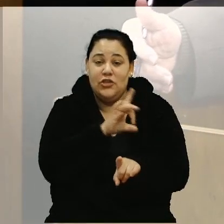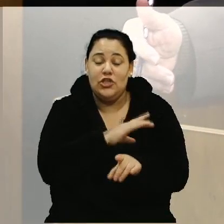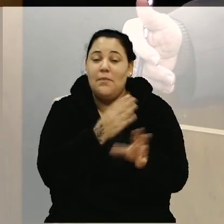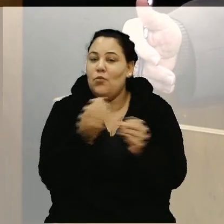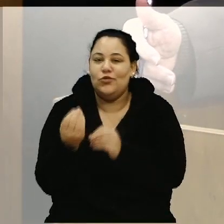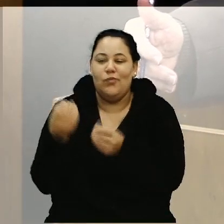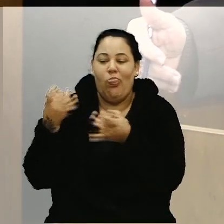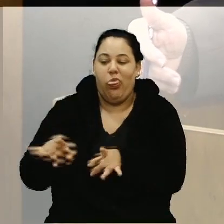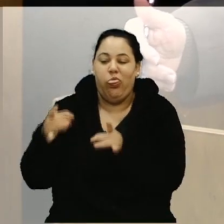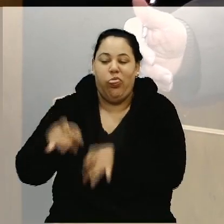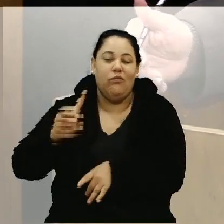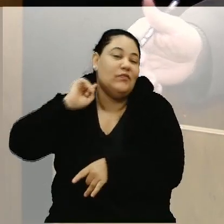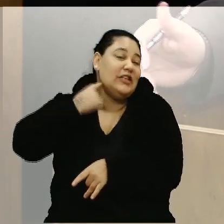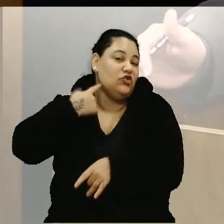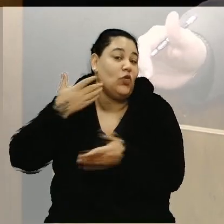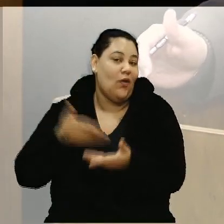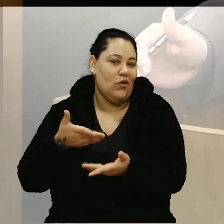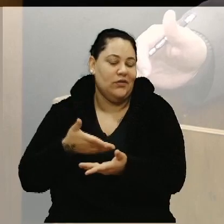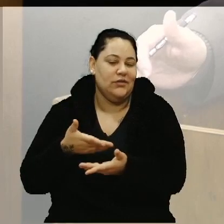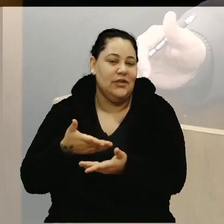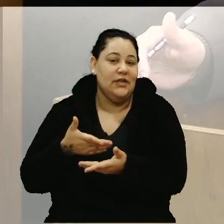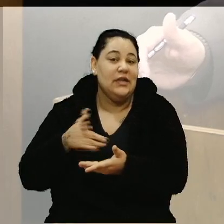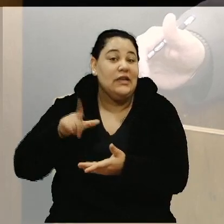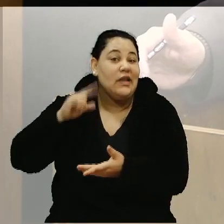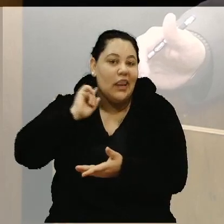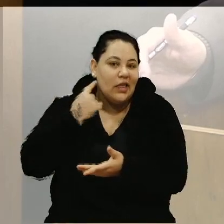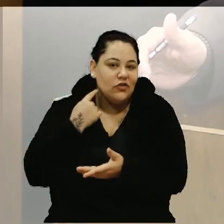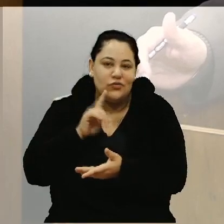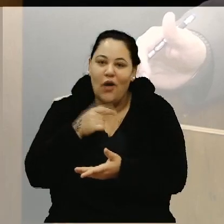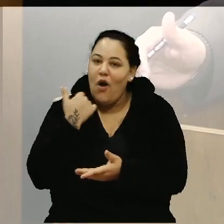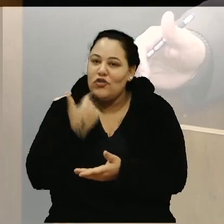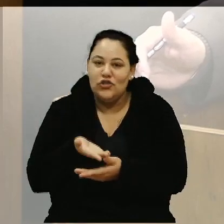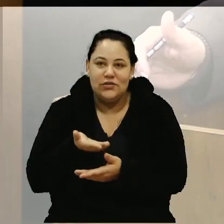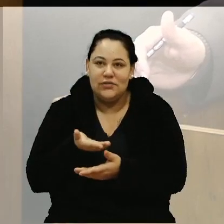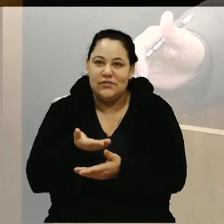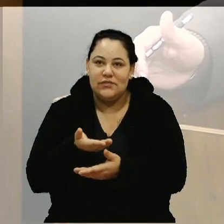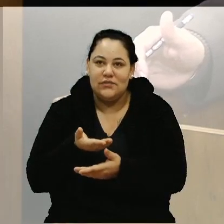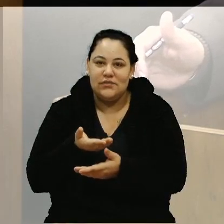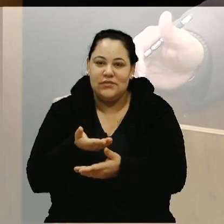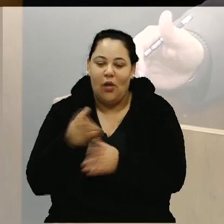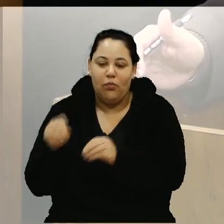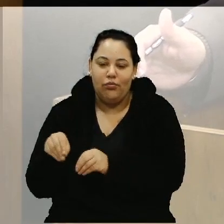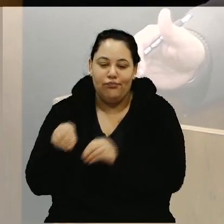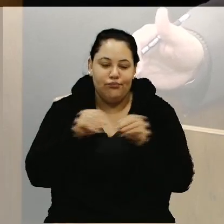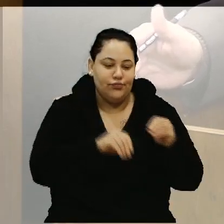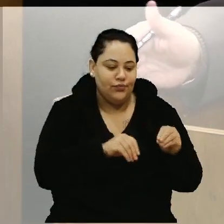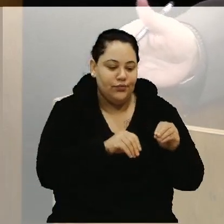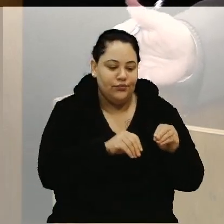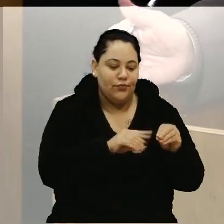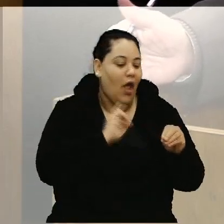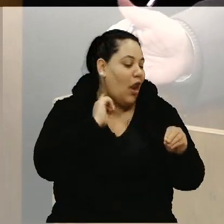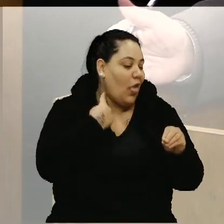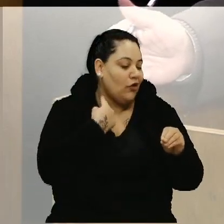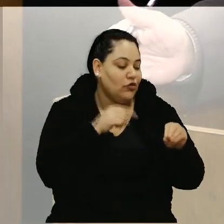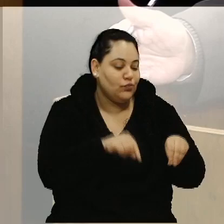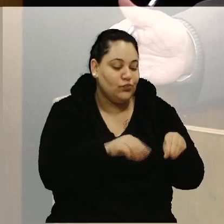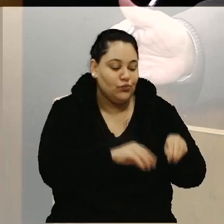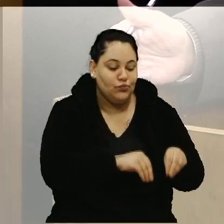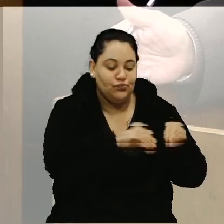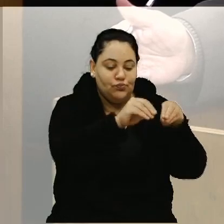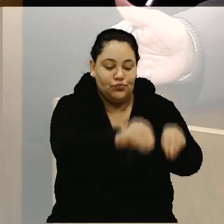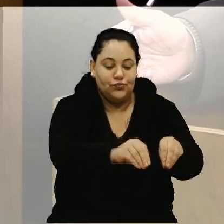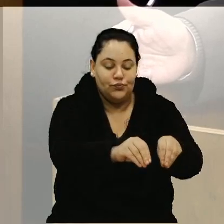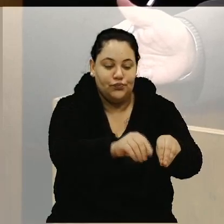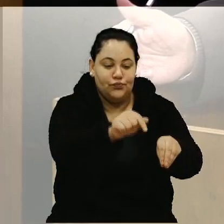resíduos. E esses resíduos, senhora presidente, não adianta colocar daqui para lá, hoje eles estão todos na frente das